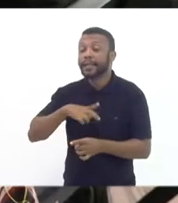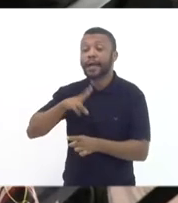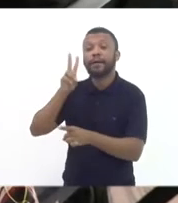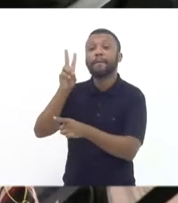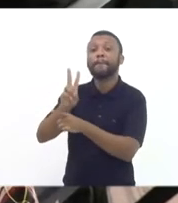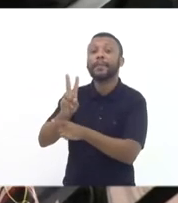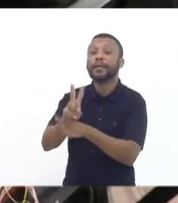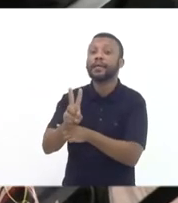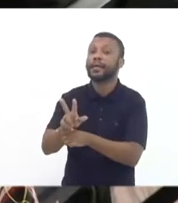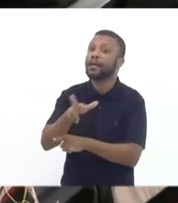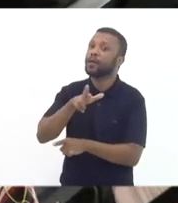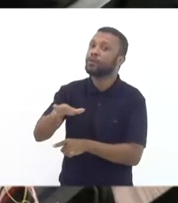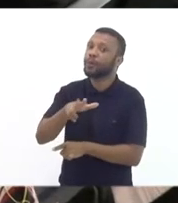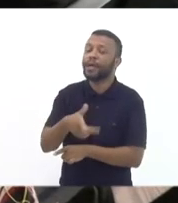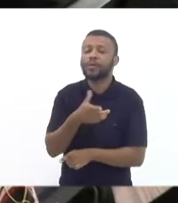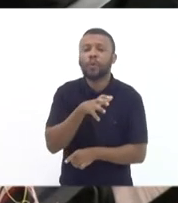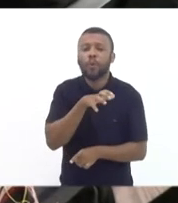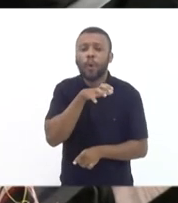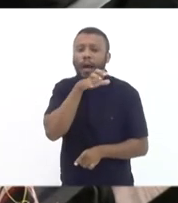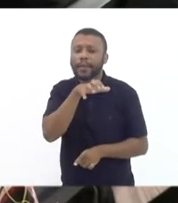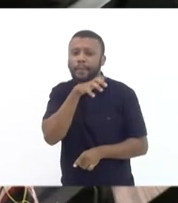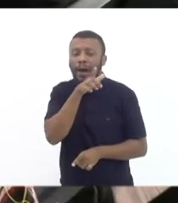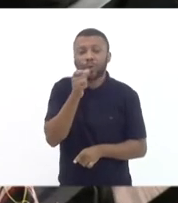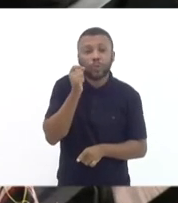animal de colônia.